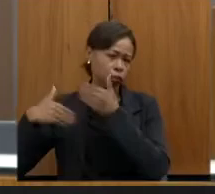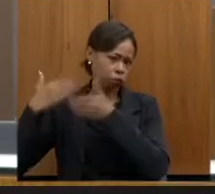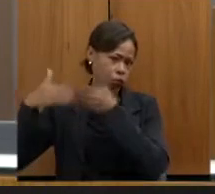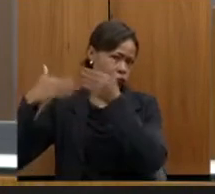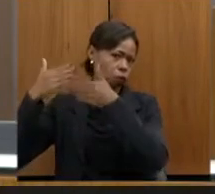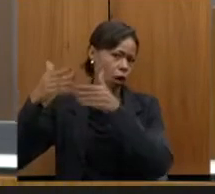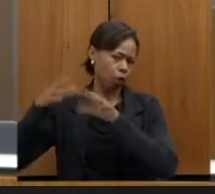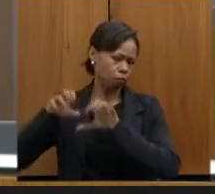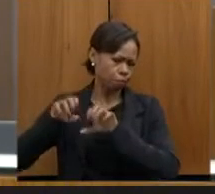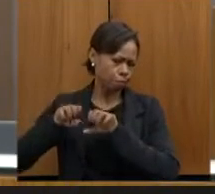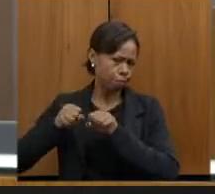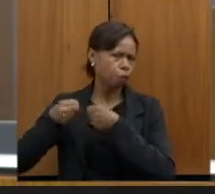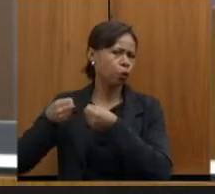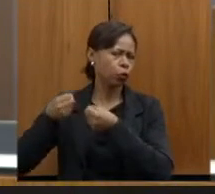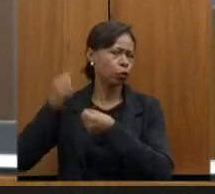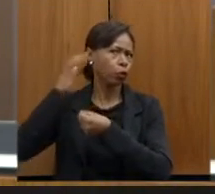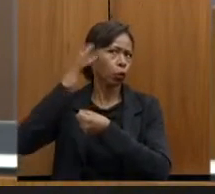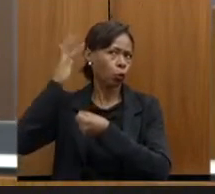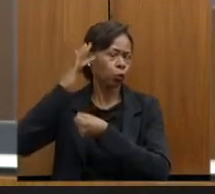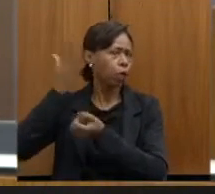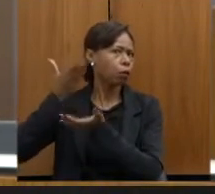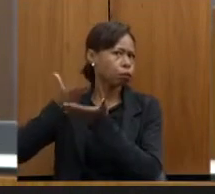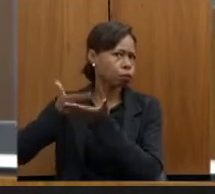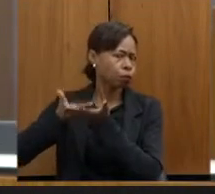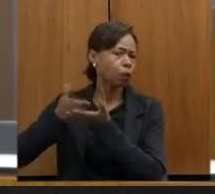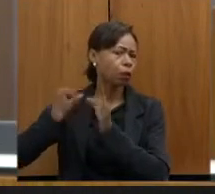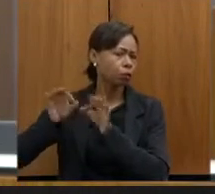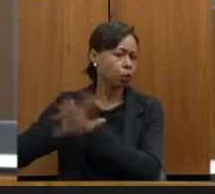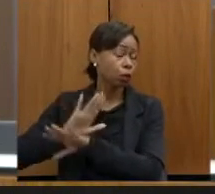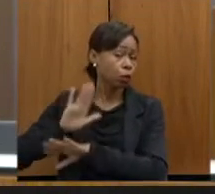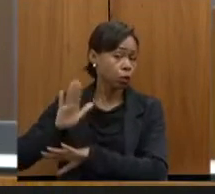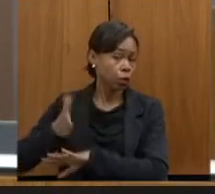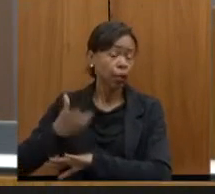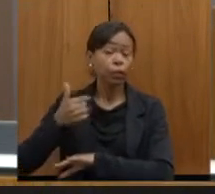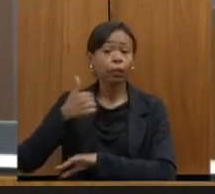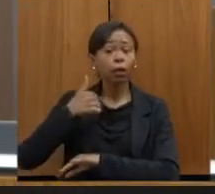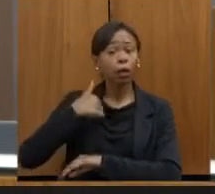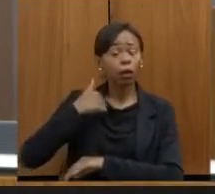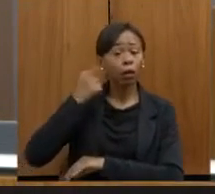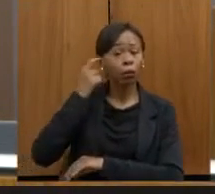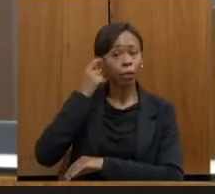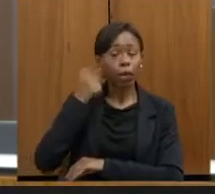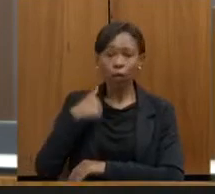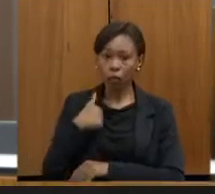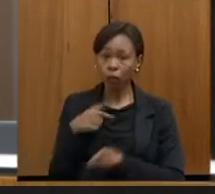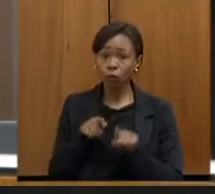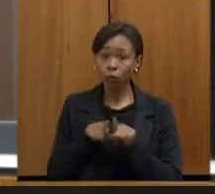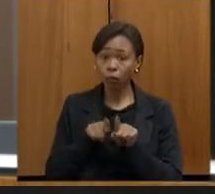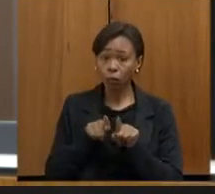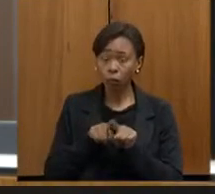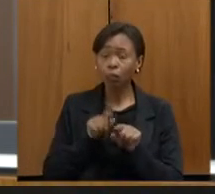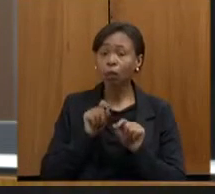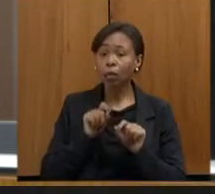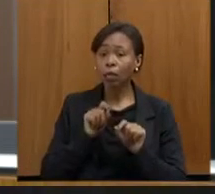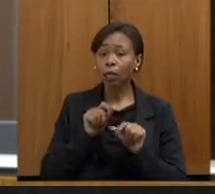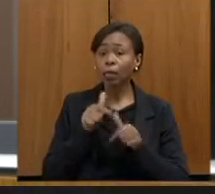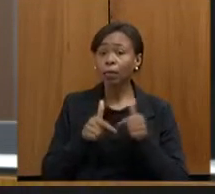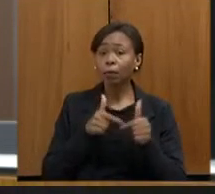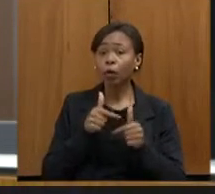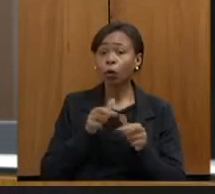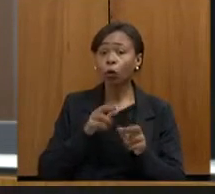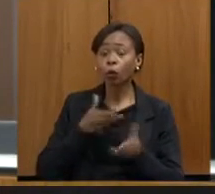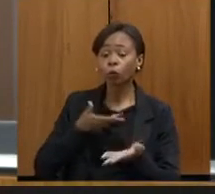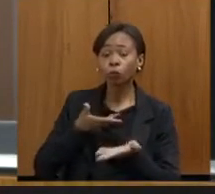enobstecido, bastante fortalecido, e eu, então, resolvi, eu sou mediador também, desde 1998, eu sou mediador.